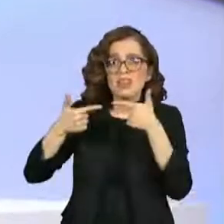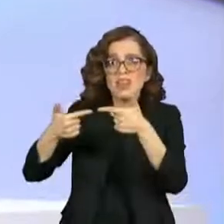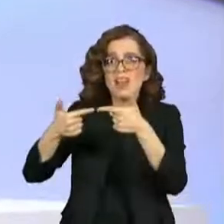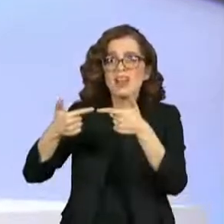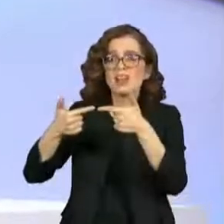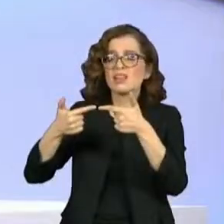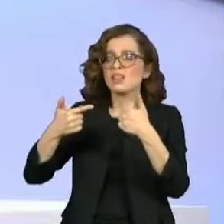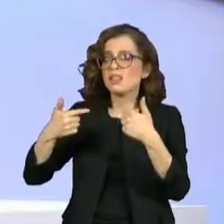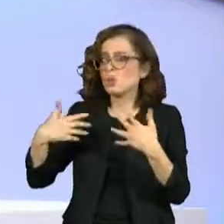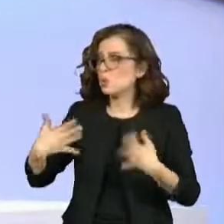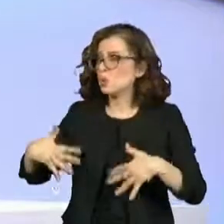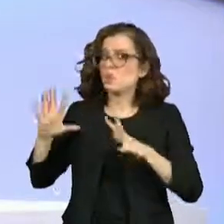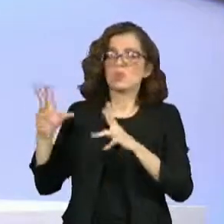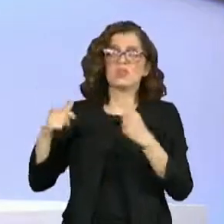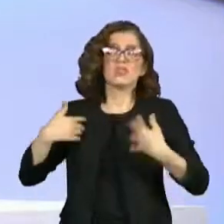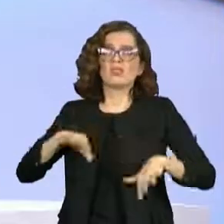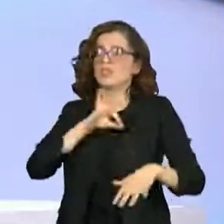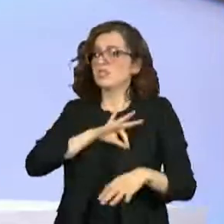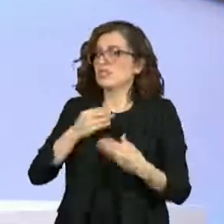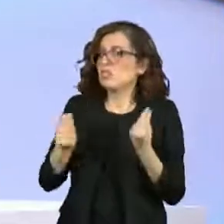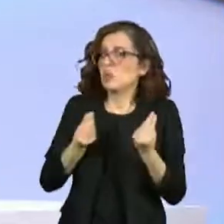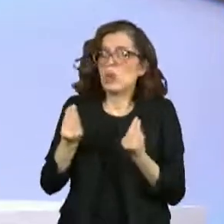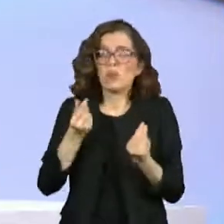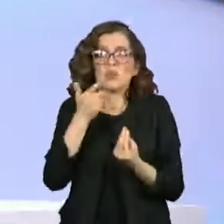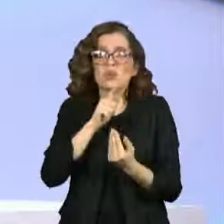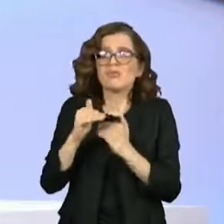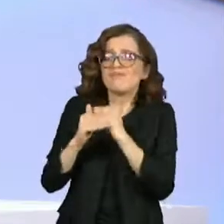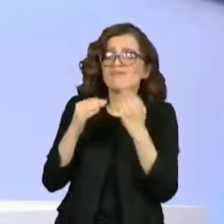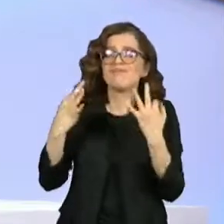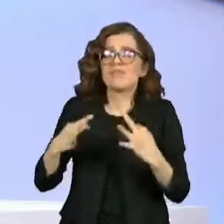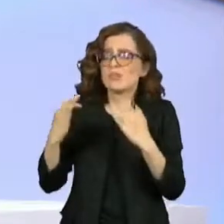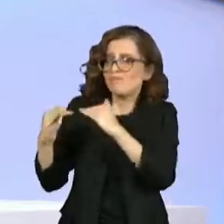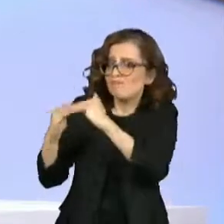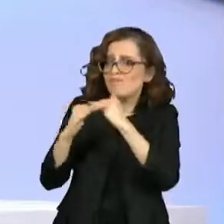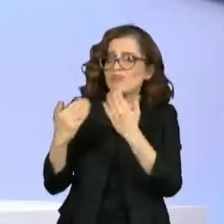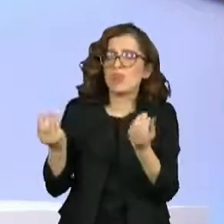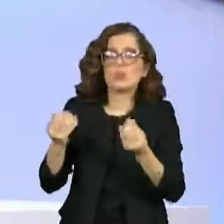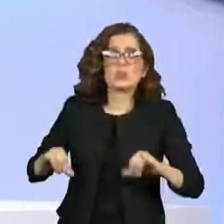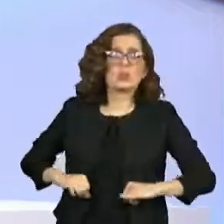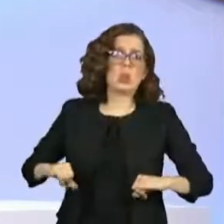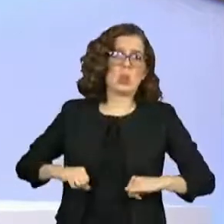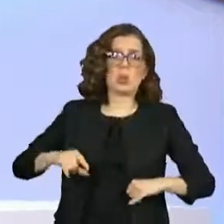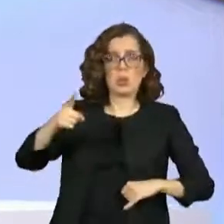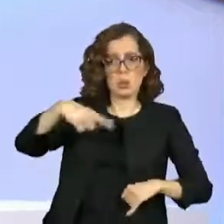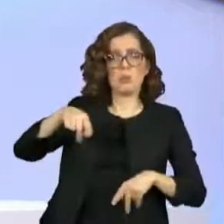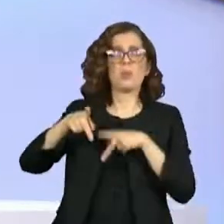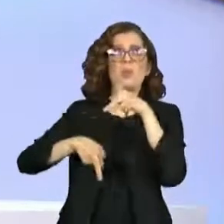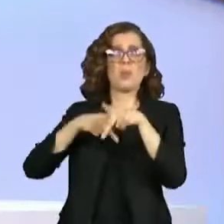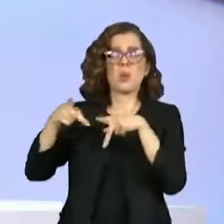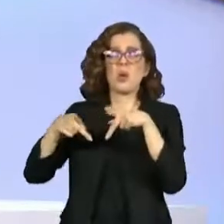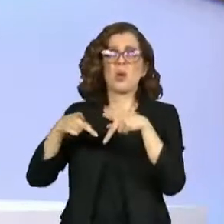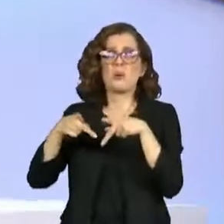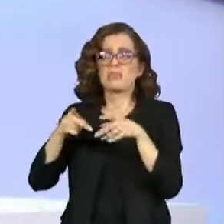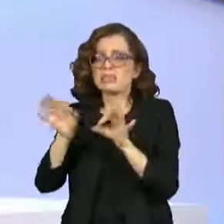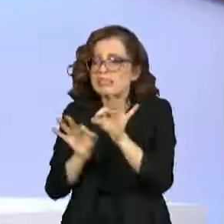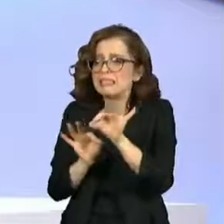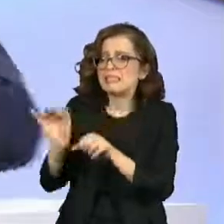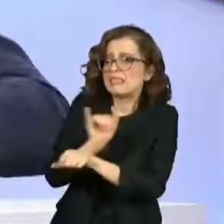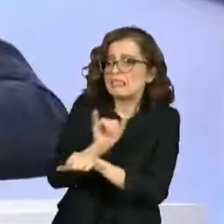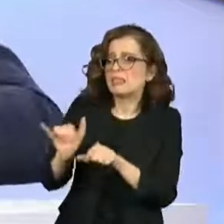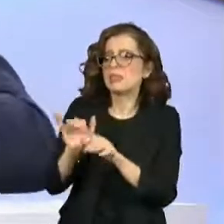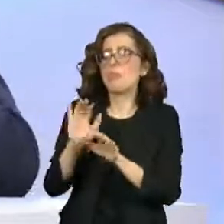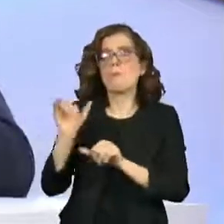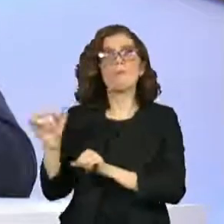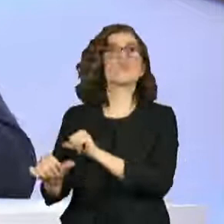experiência da guerra. E a nossa experiência durante a pandemia foi no sentido contrário, que a pandemia mais ou menos chamou a atenção,